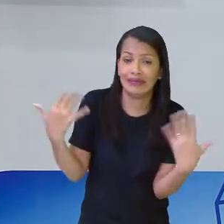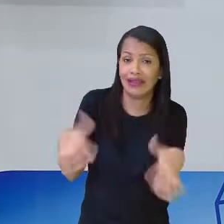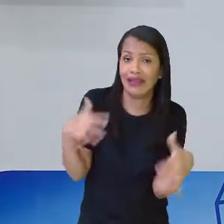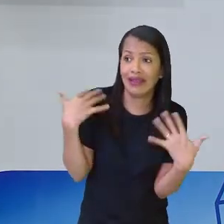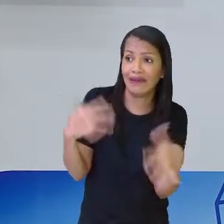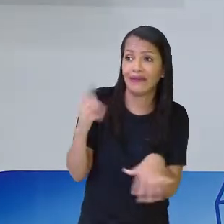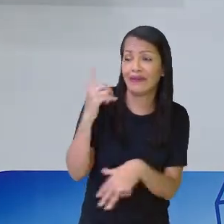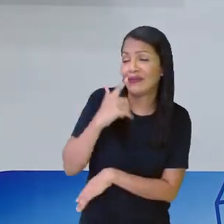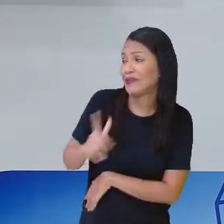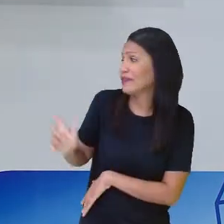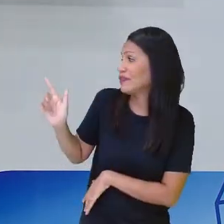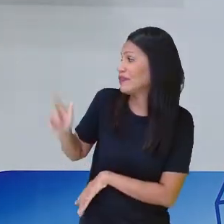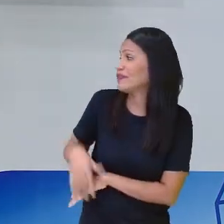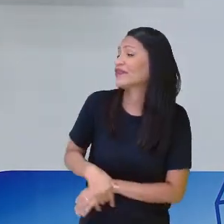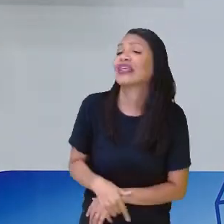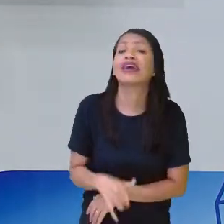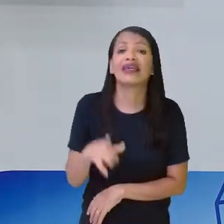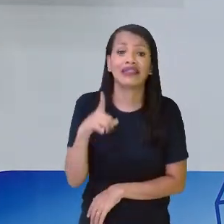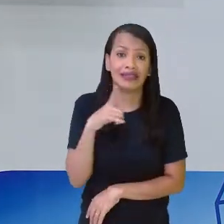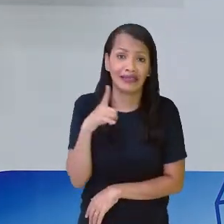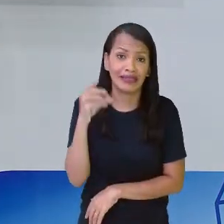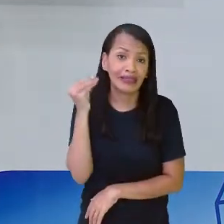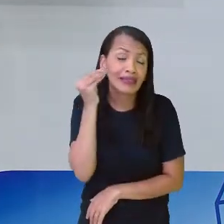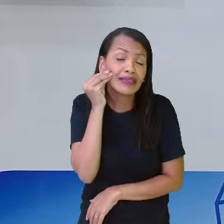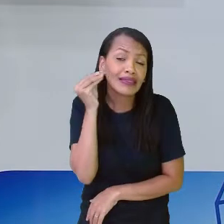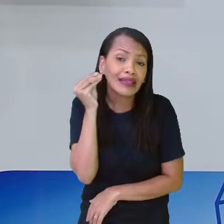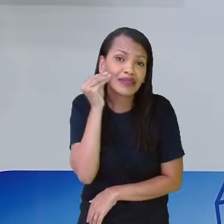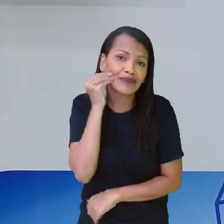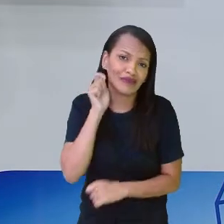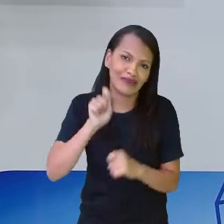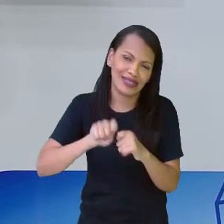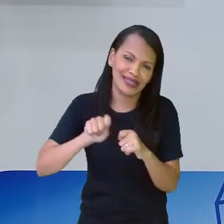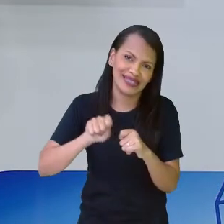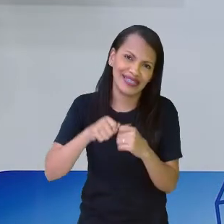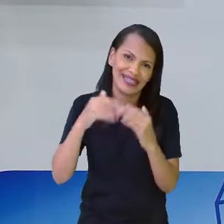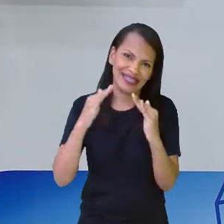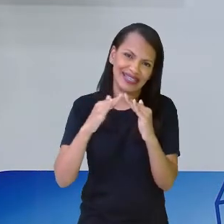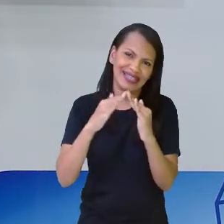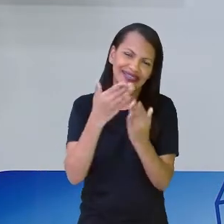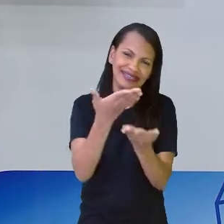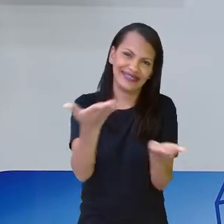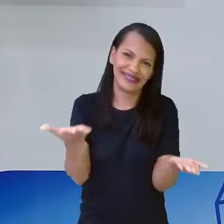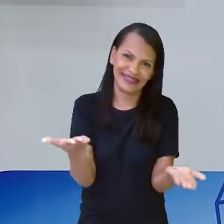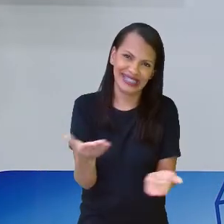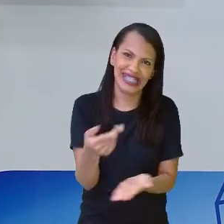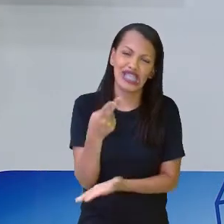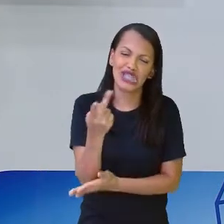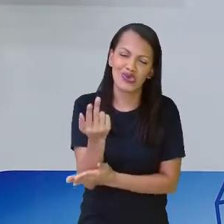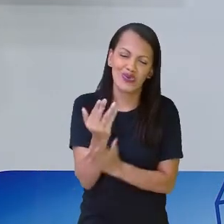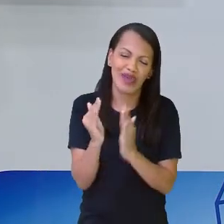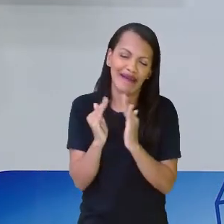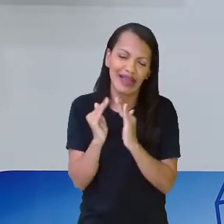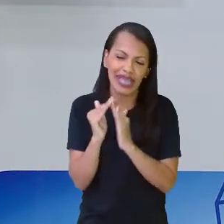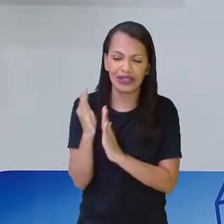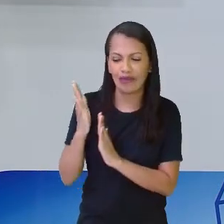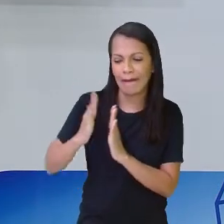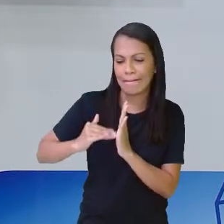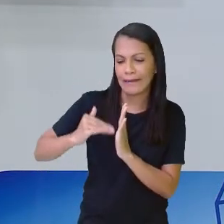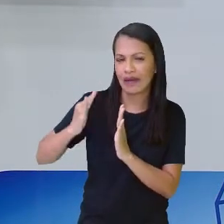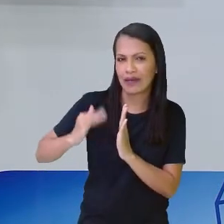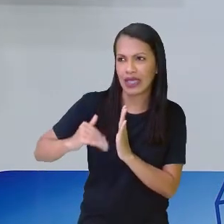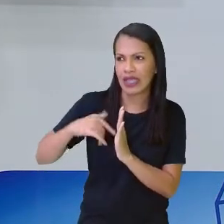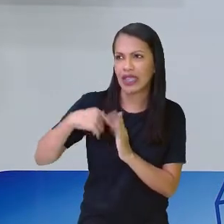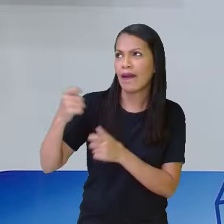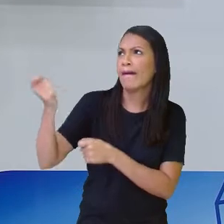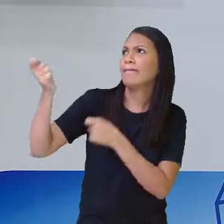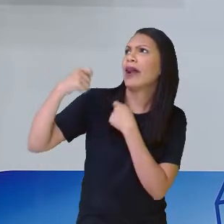isso. Aqui, tenta aí fazer, ó, dá uma olhadinha aqui, ó, tenta fazer aí as tuas casas, vai pintando, aqui tem uma pipa,